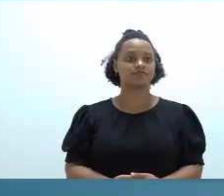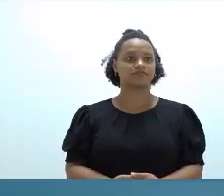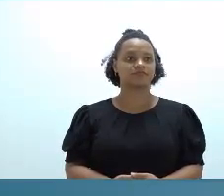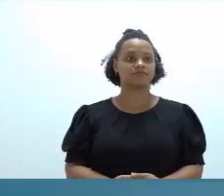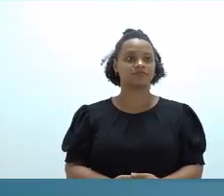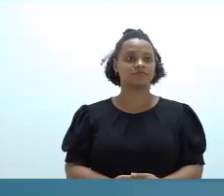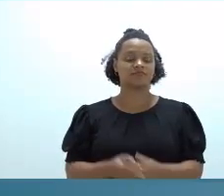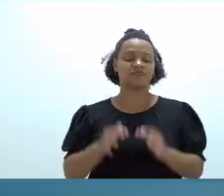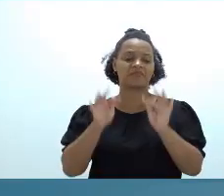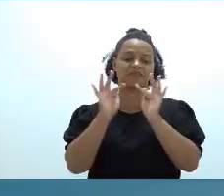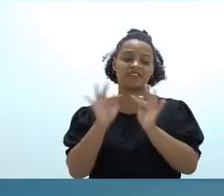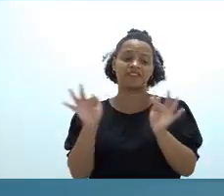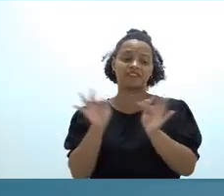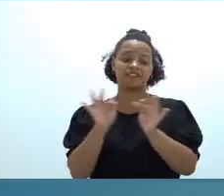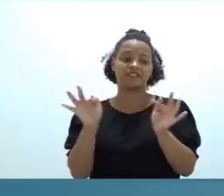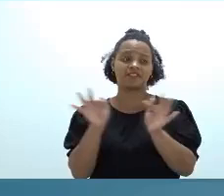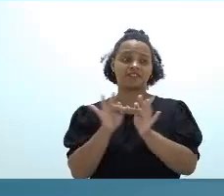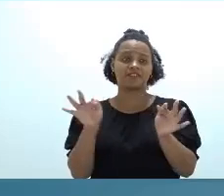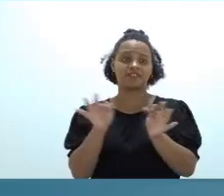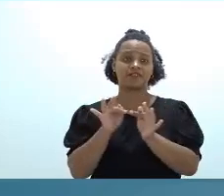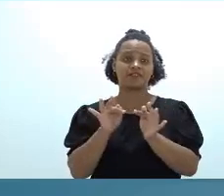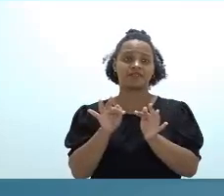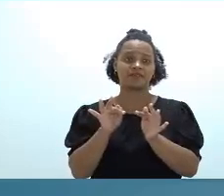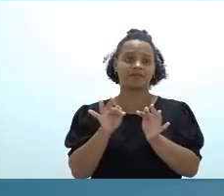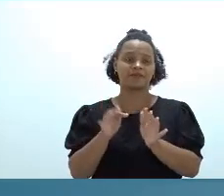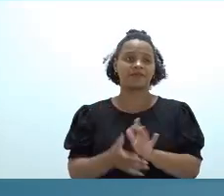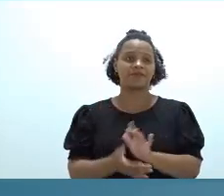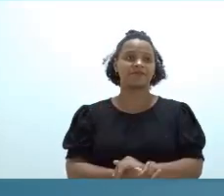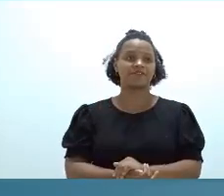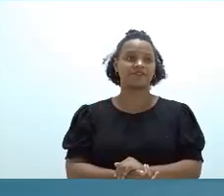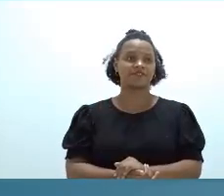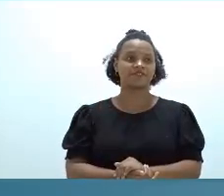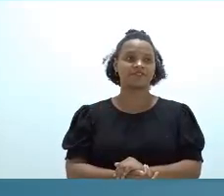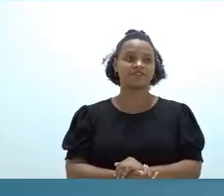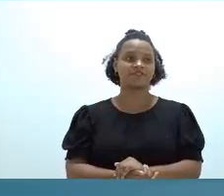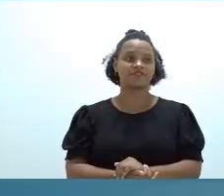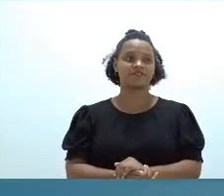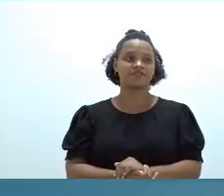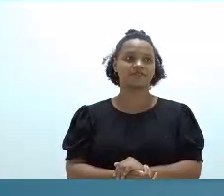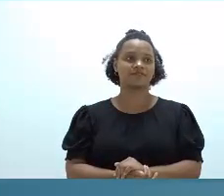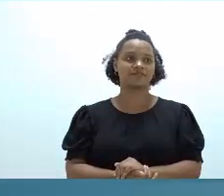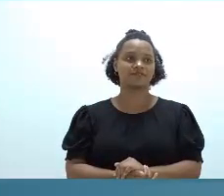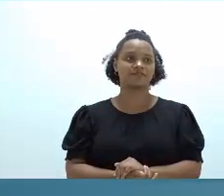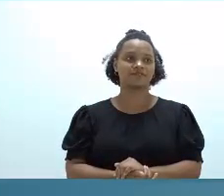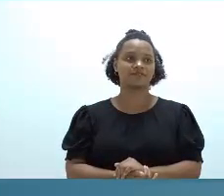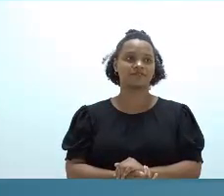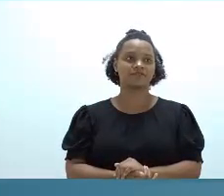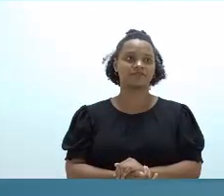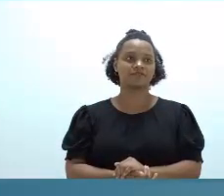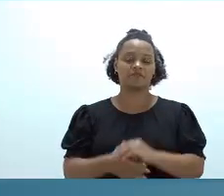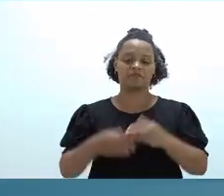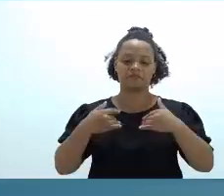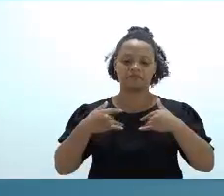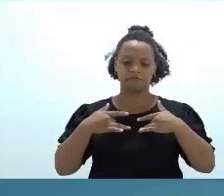discretamente, colocou o seu gabinete à disposição dos advogados do Pará.